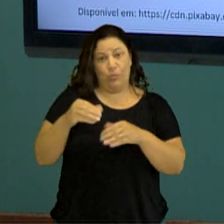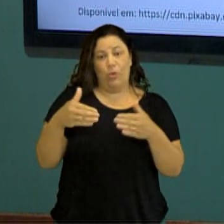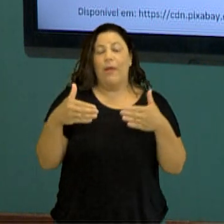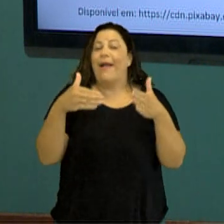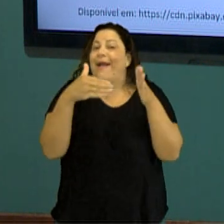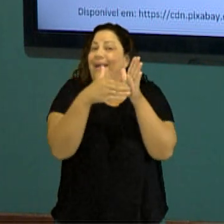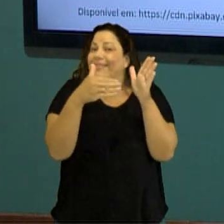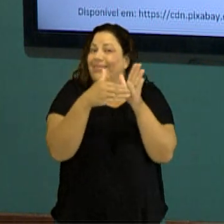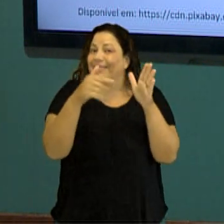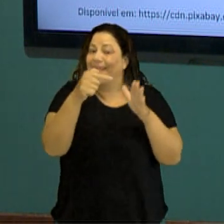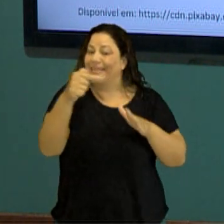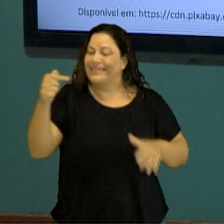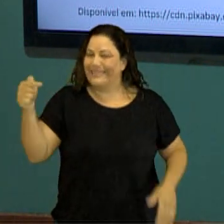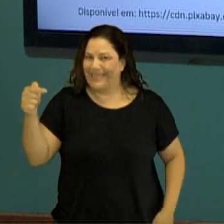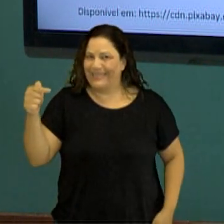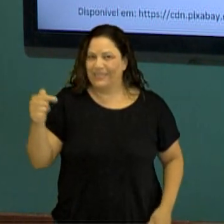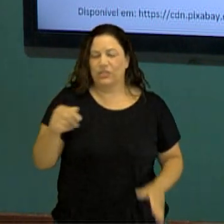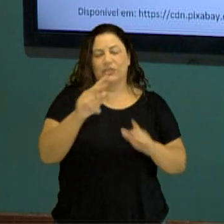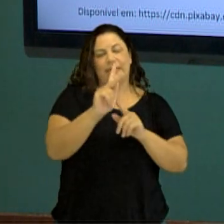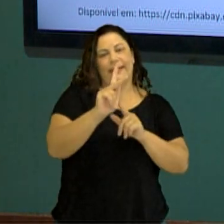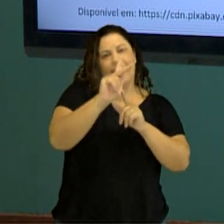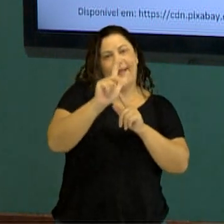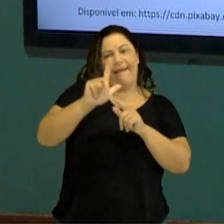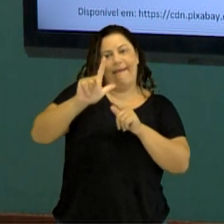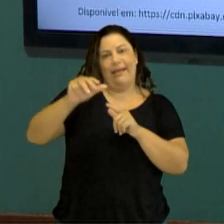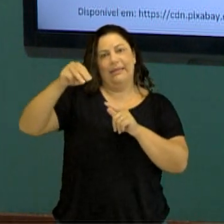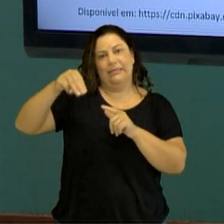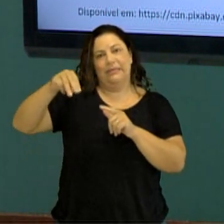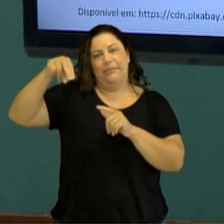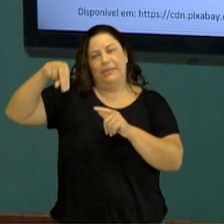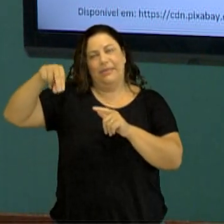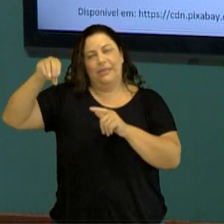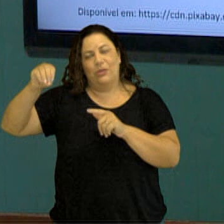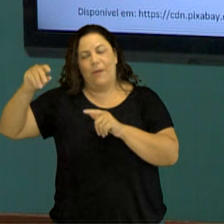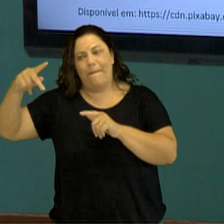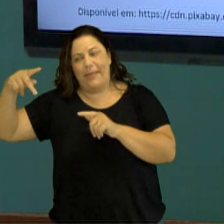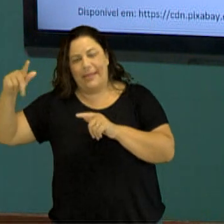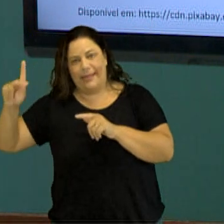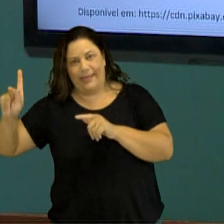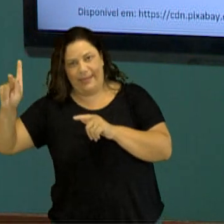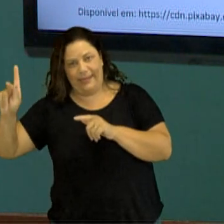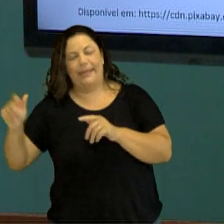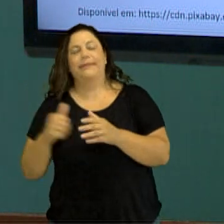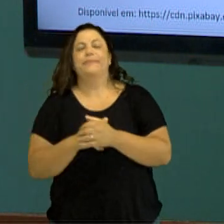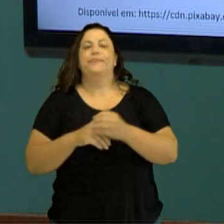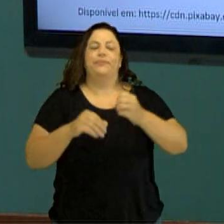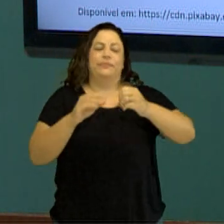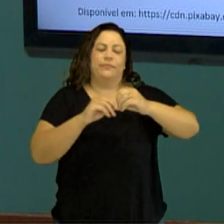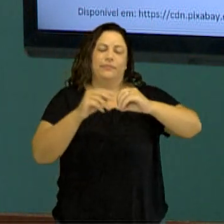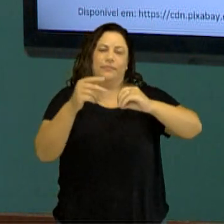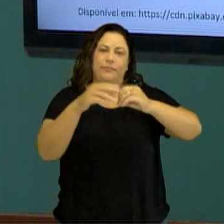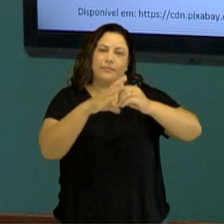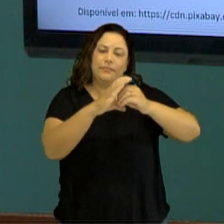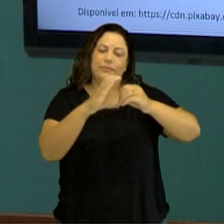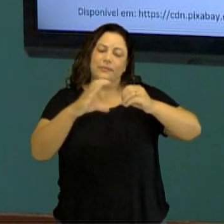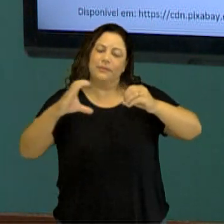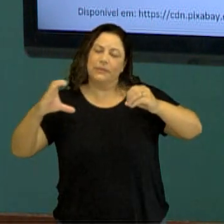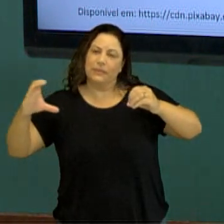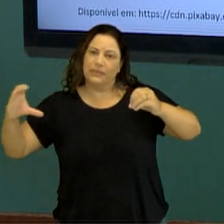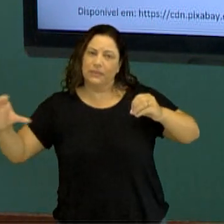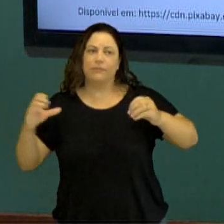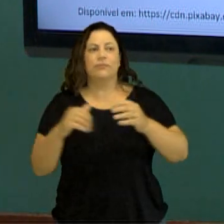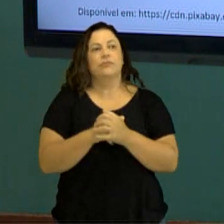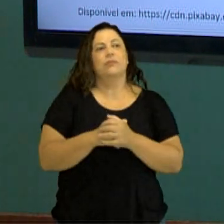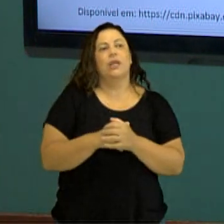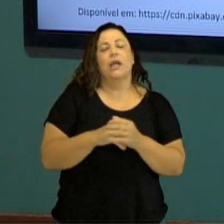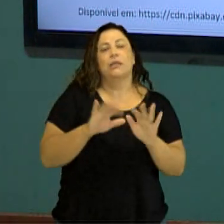L, M, N, O, P e Q. Dependendo do átomo, essas camadas serão constituídas por 3, por 4, por 2, como